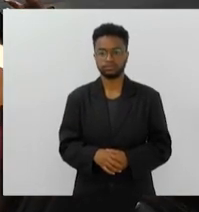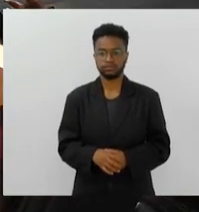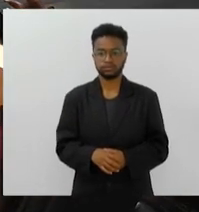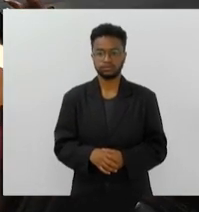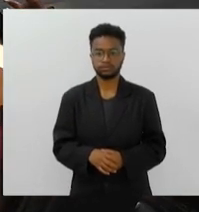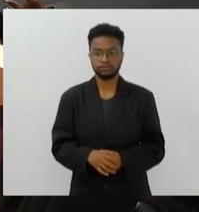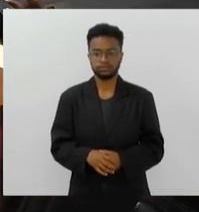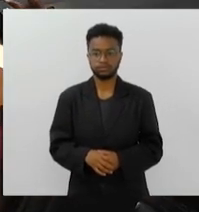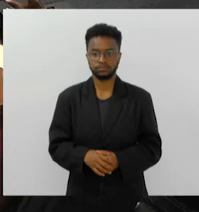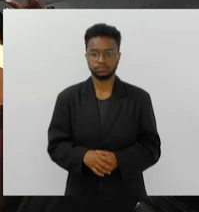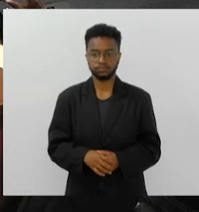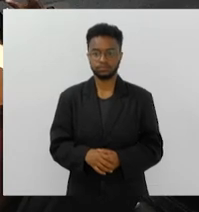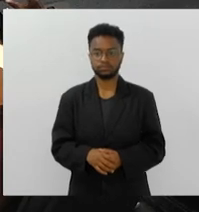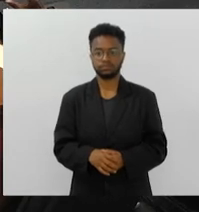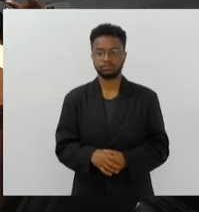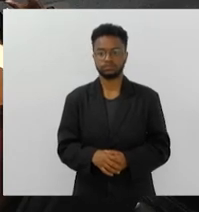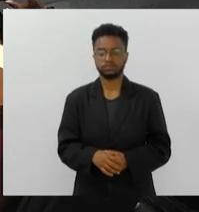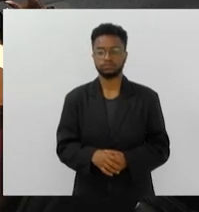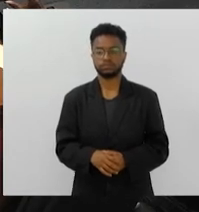Minha saudação.